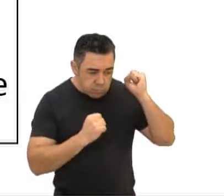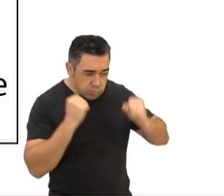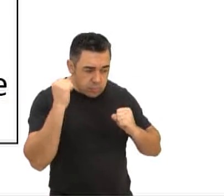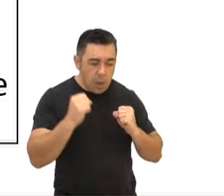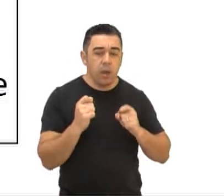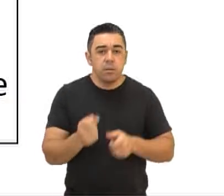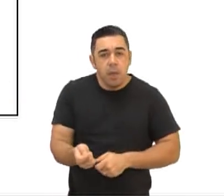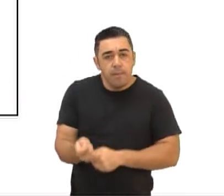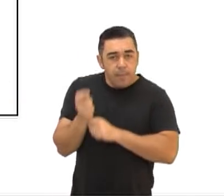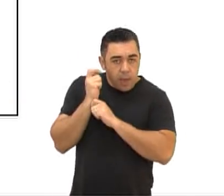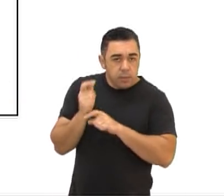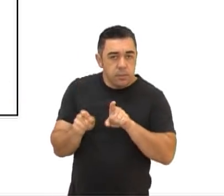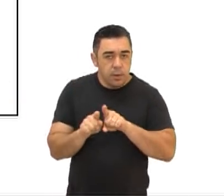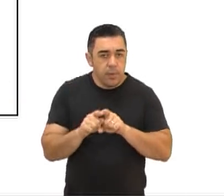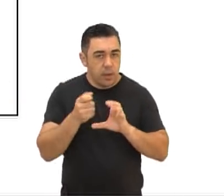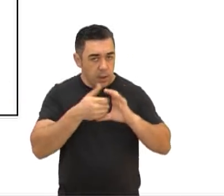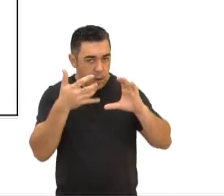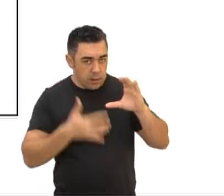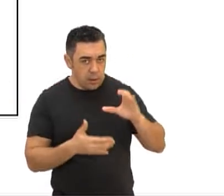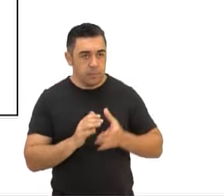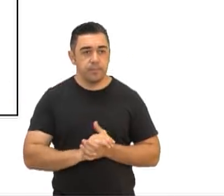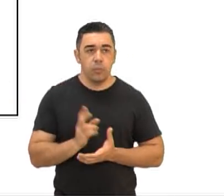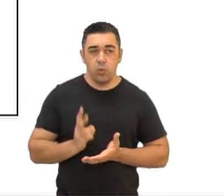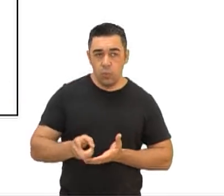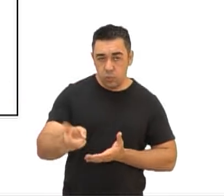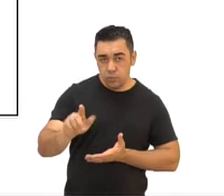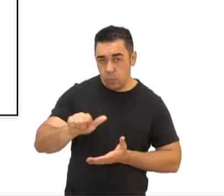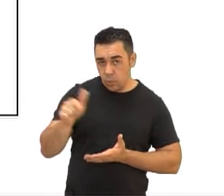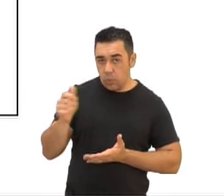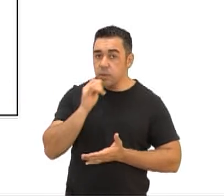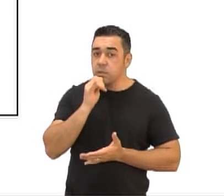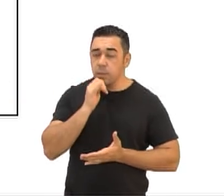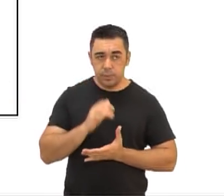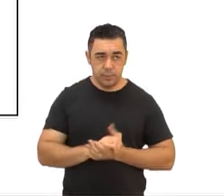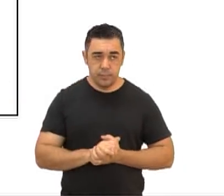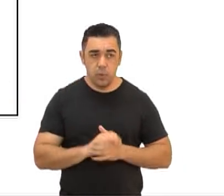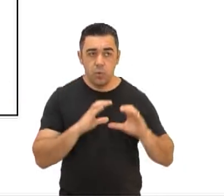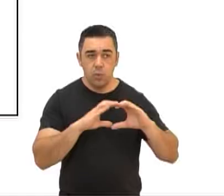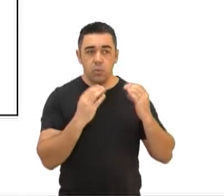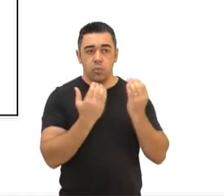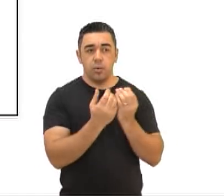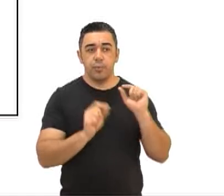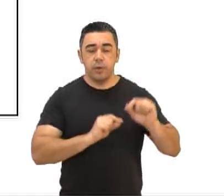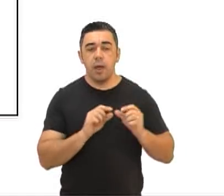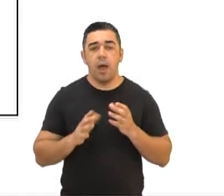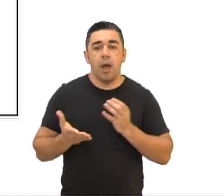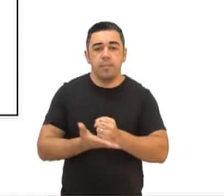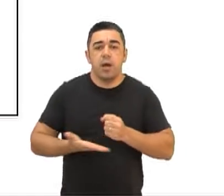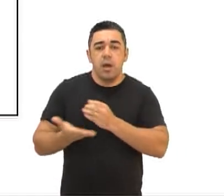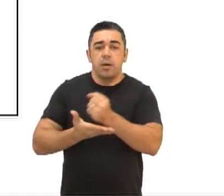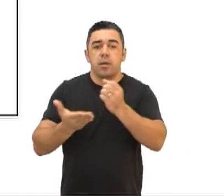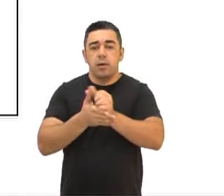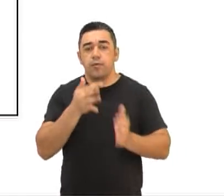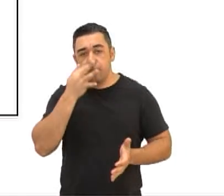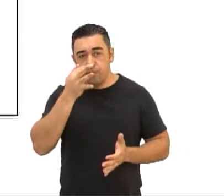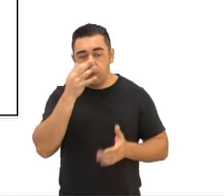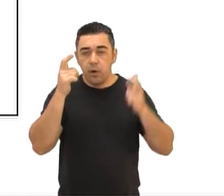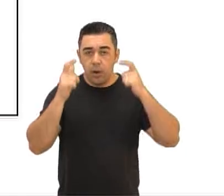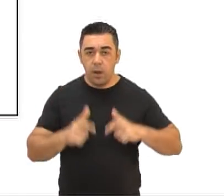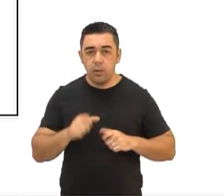pesca. Então, características ali. Continuando lá, outro exemplo. As comunidades ali, os apanhadores de flores, na